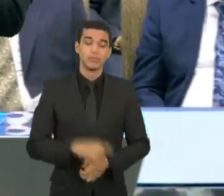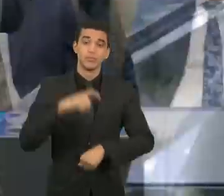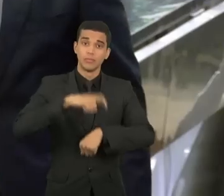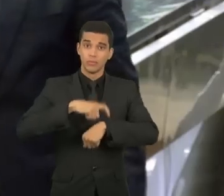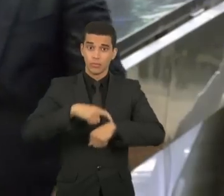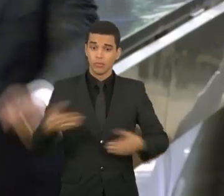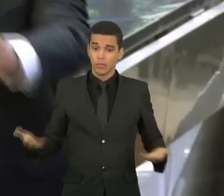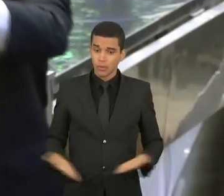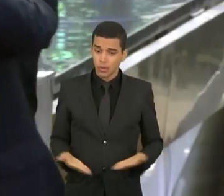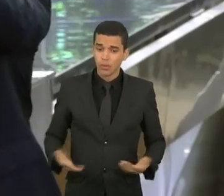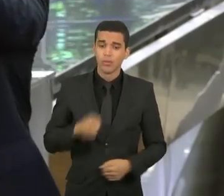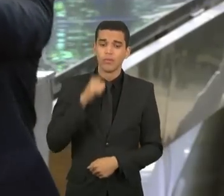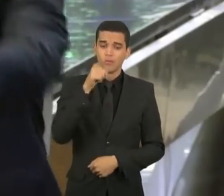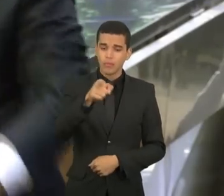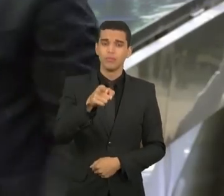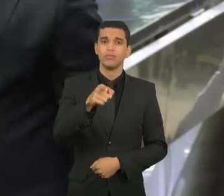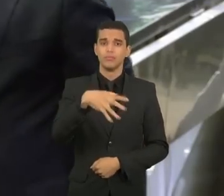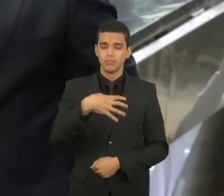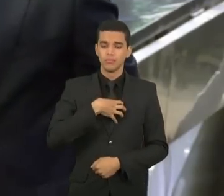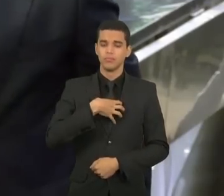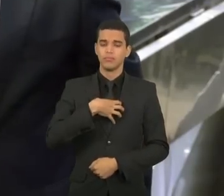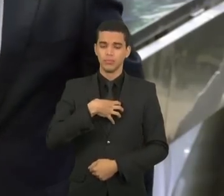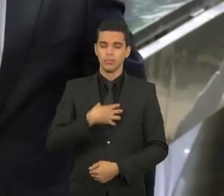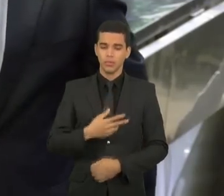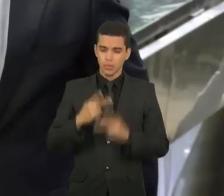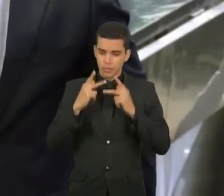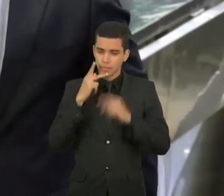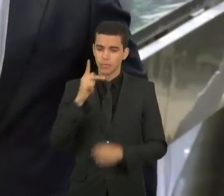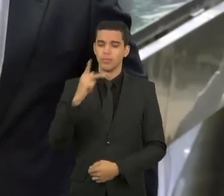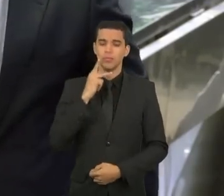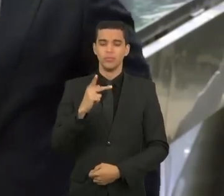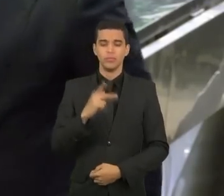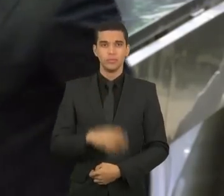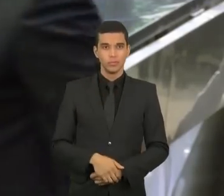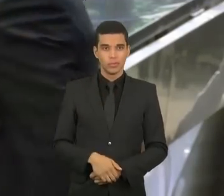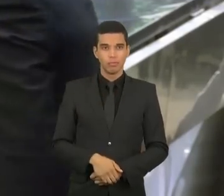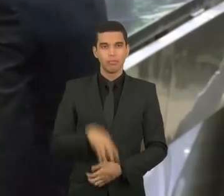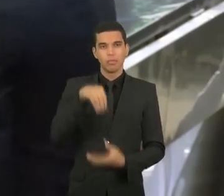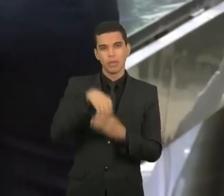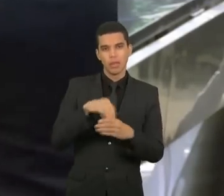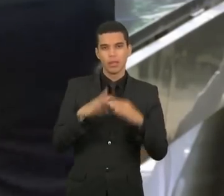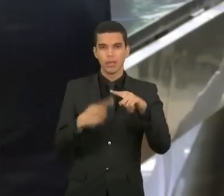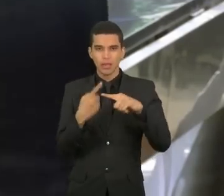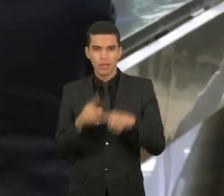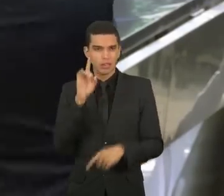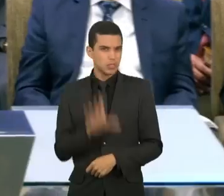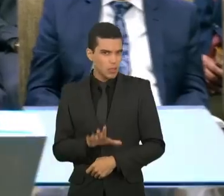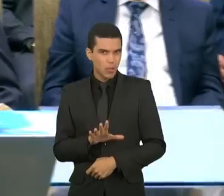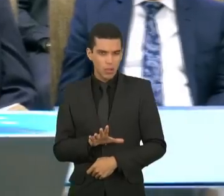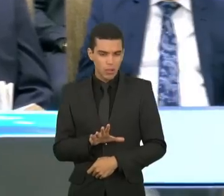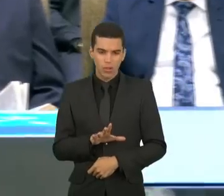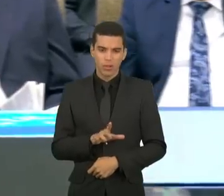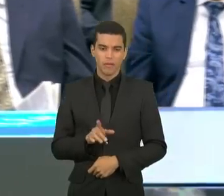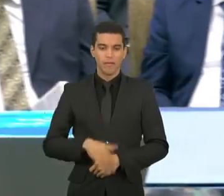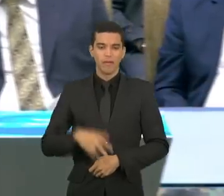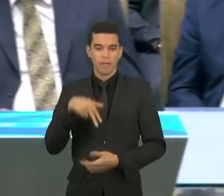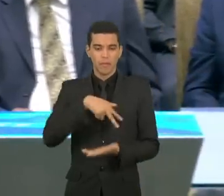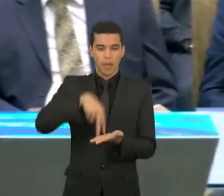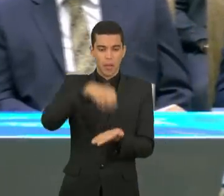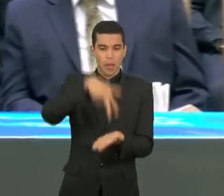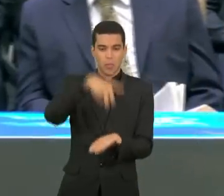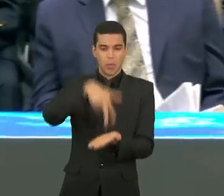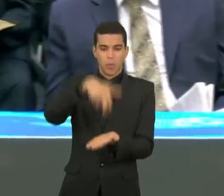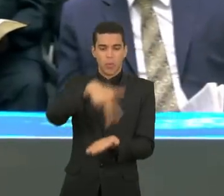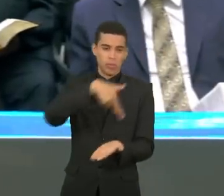hora de você ser profeta. Não é dentro do templo, não é dentro da casa do Senhor com reteté e